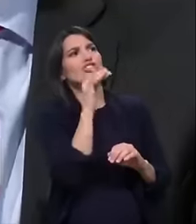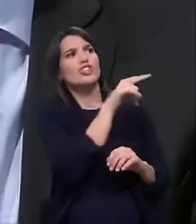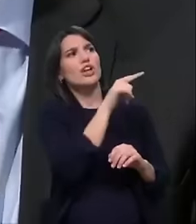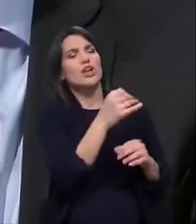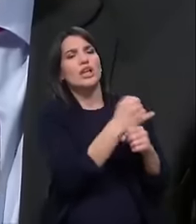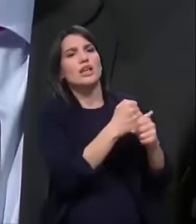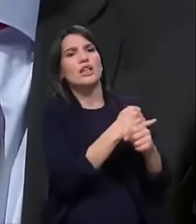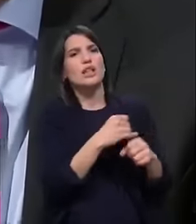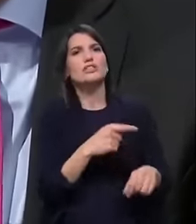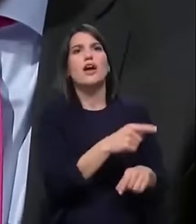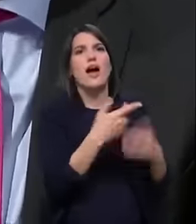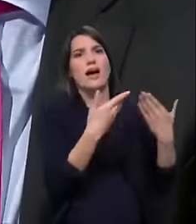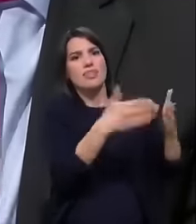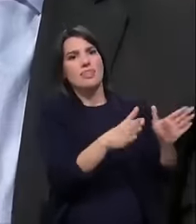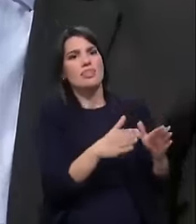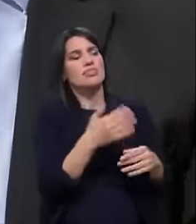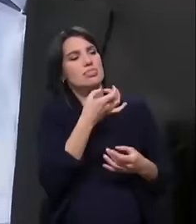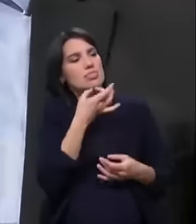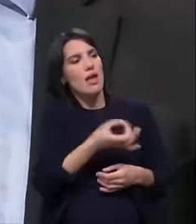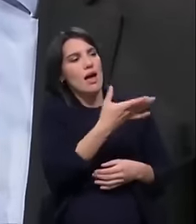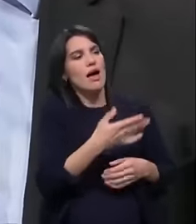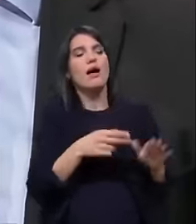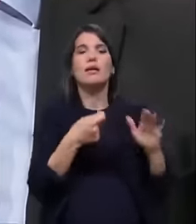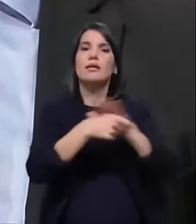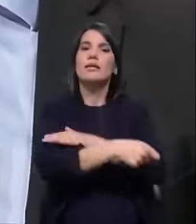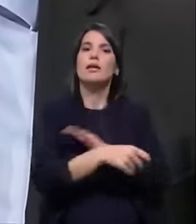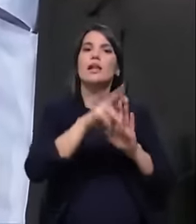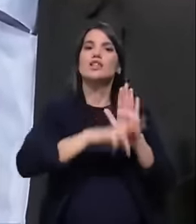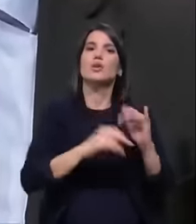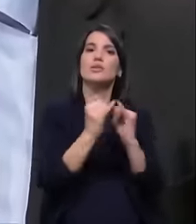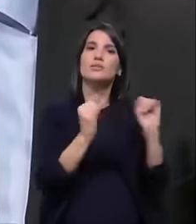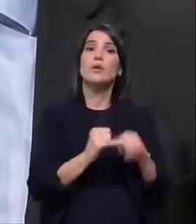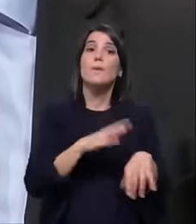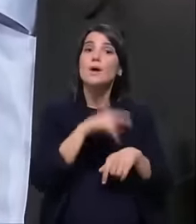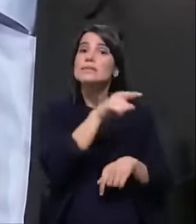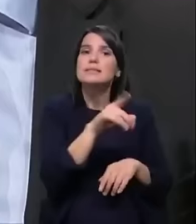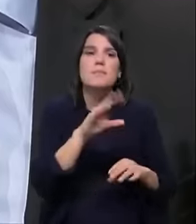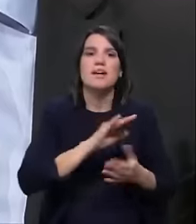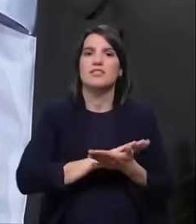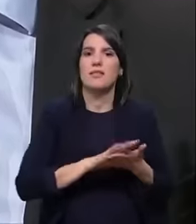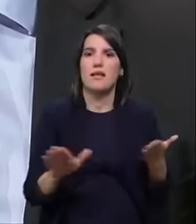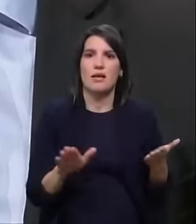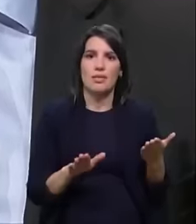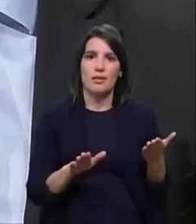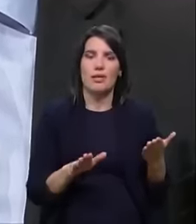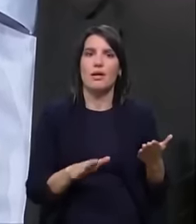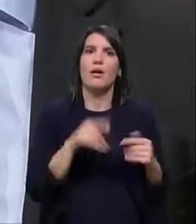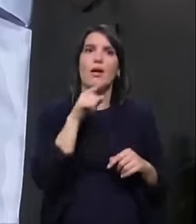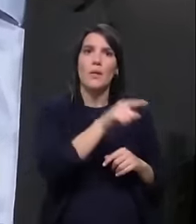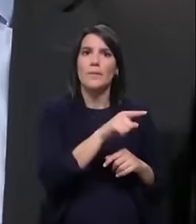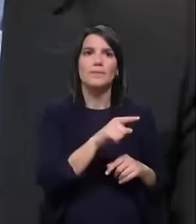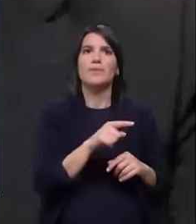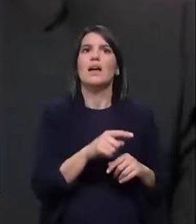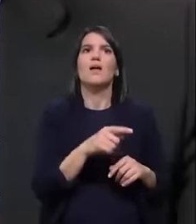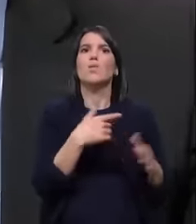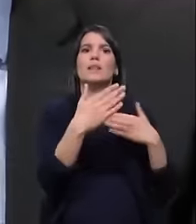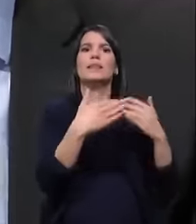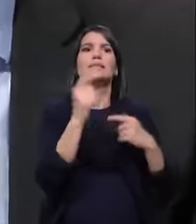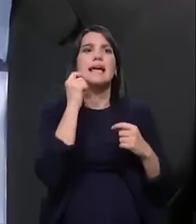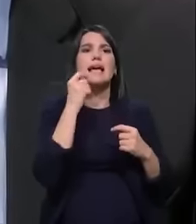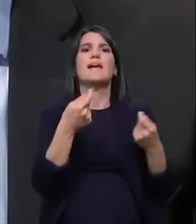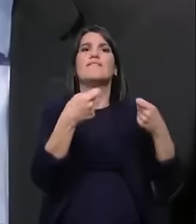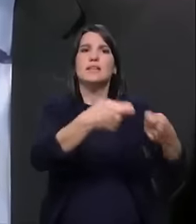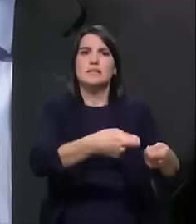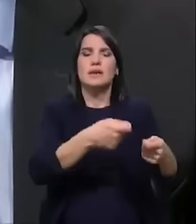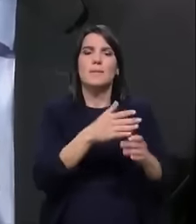pelos dados que eu lhe dei. Portas abertas à corrupção dos relatórios internacionais. Vamos e à só banca. Por isso e mais nada. Vamos à banca. Não discrimina financiadores. Oh, Mariana Mortágua, o